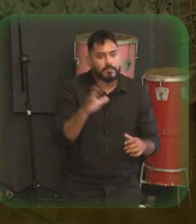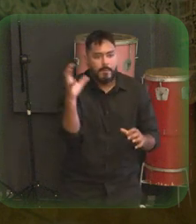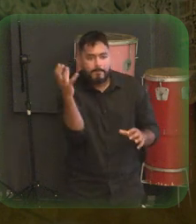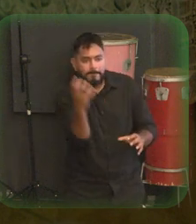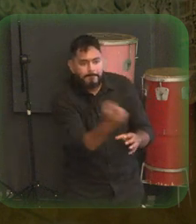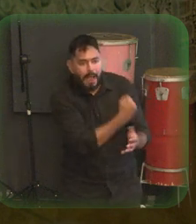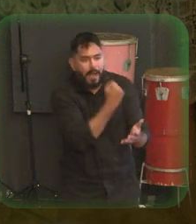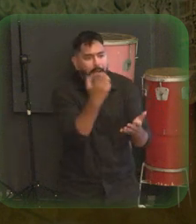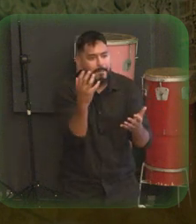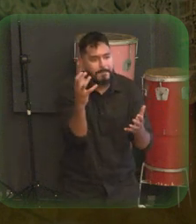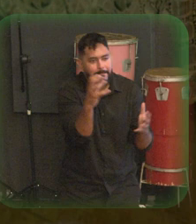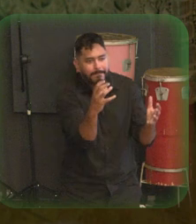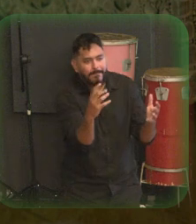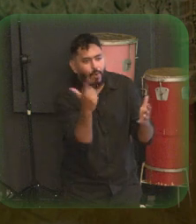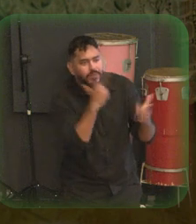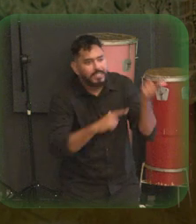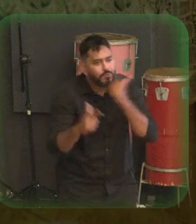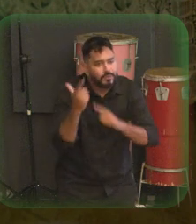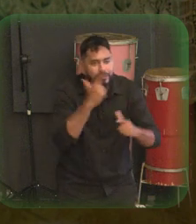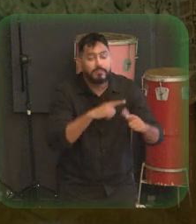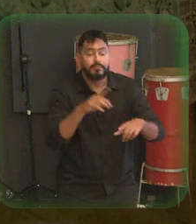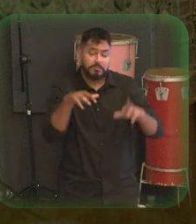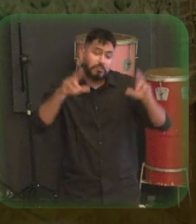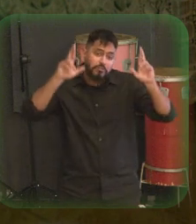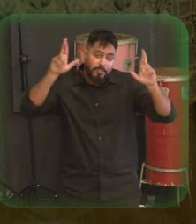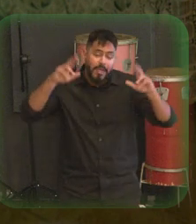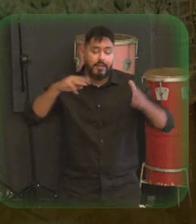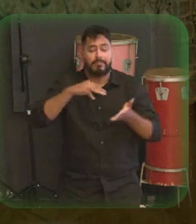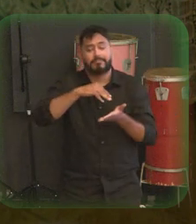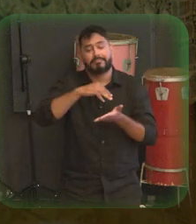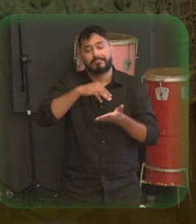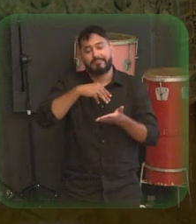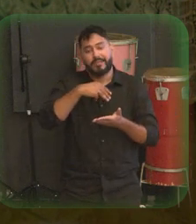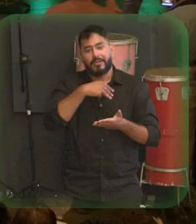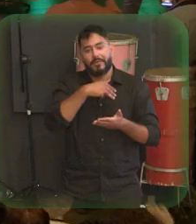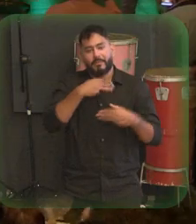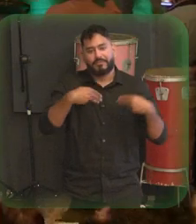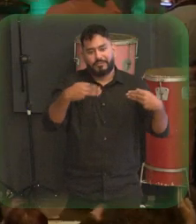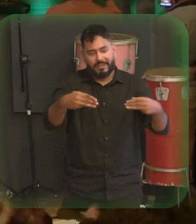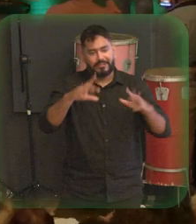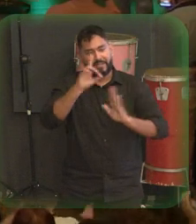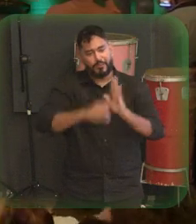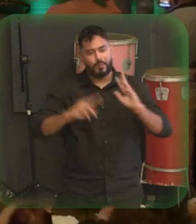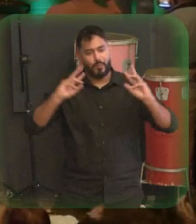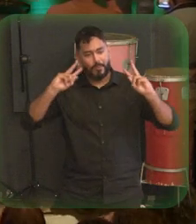E é isso. E eu espero que o Ministério dos Direitos Humanos seja o Ministério do Futuro. Muito obrigado a todos e todas.